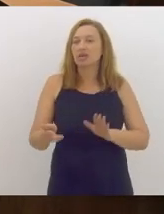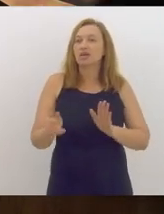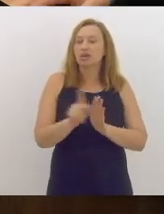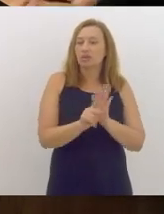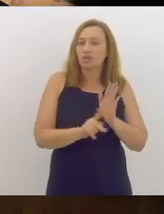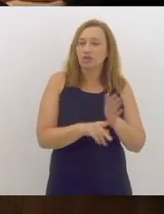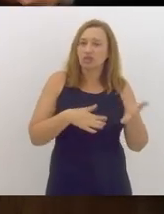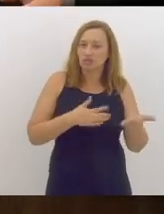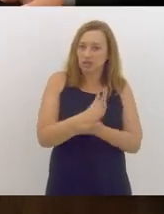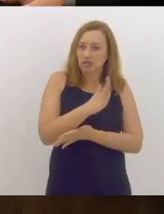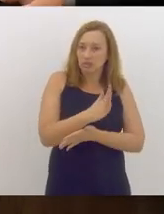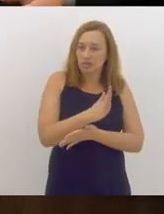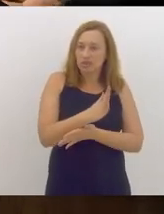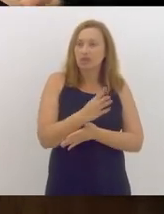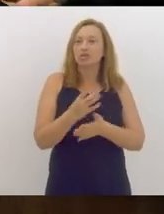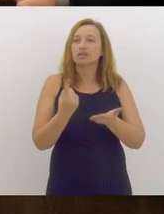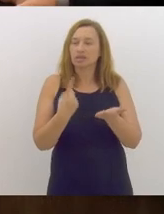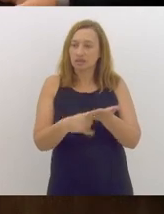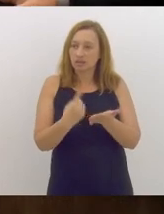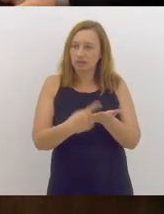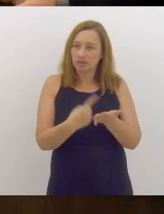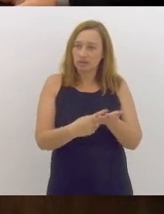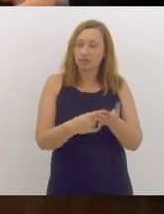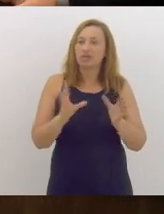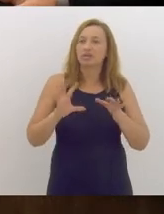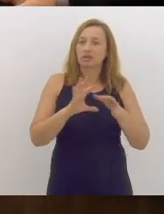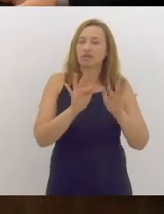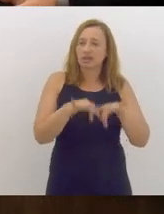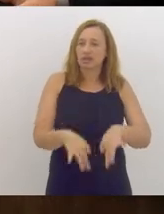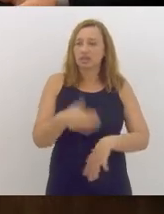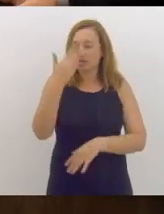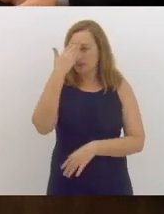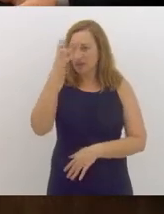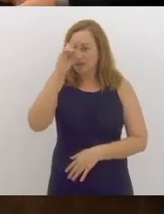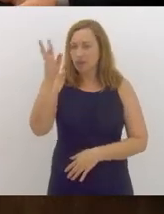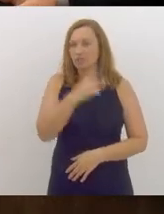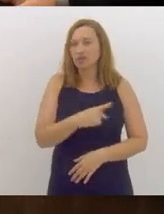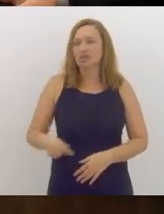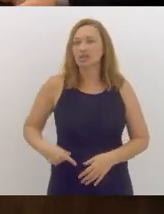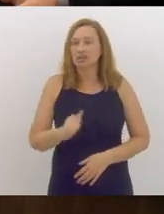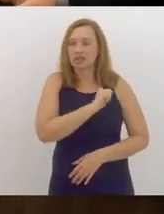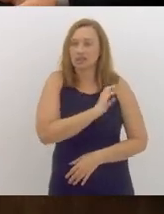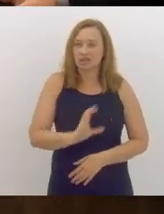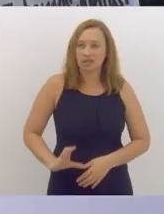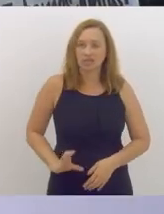fosse aprovado e a construção desse acordo fosse concluída. Obrigado, presidente André Siciliano.